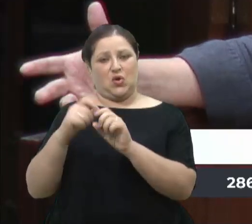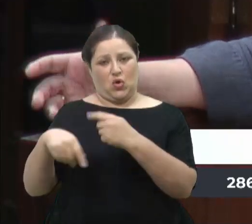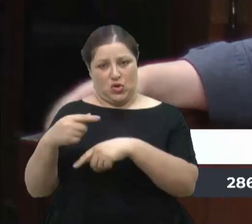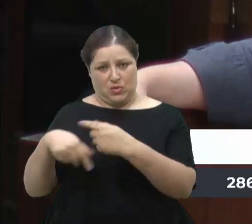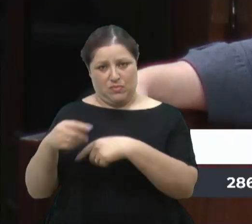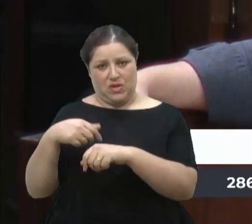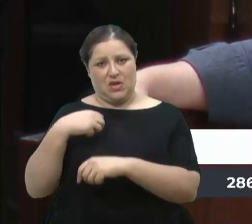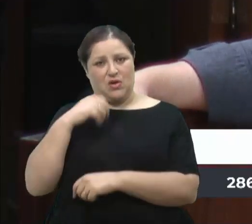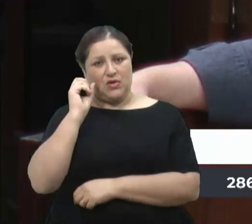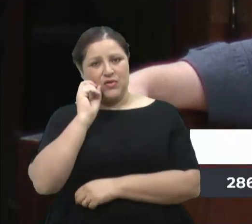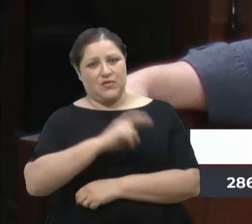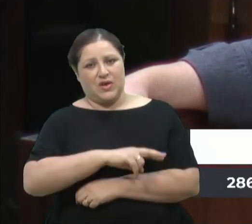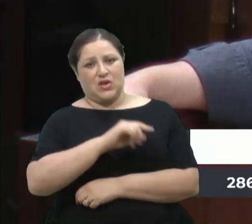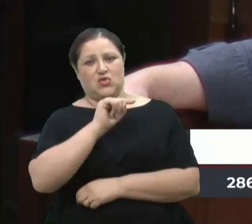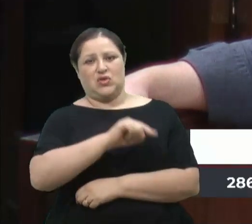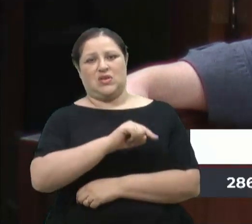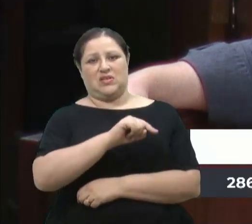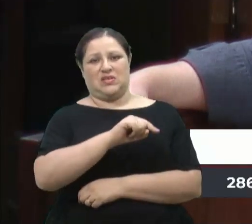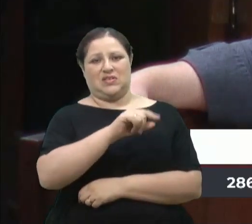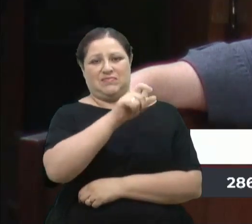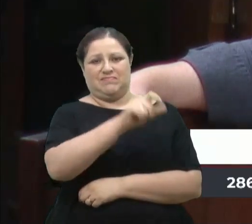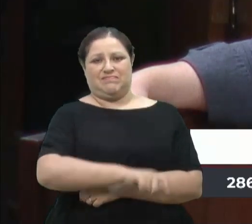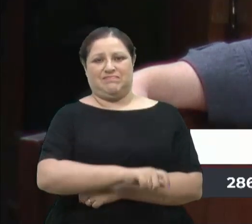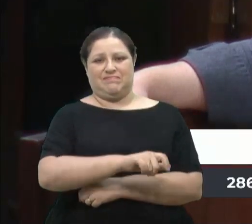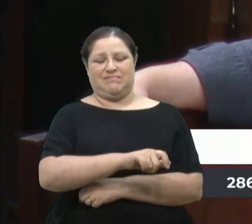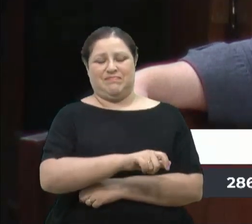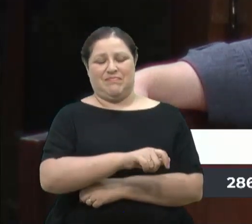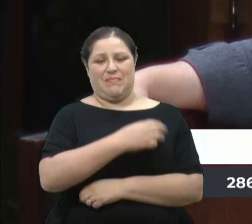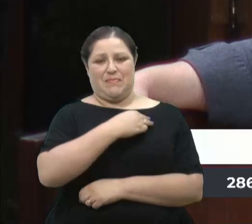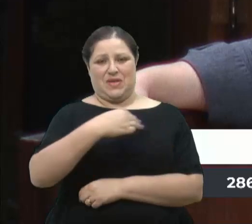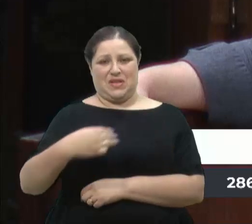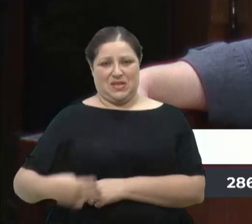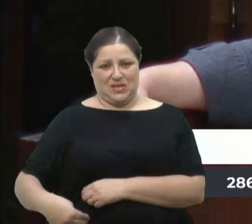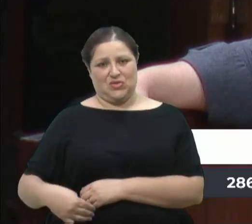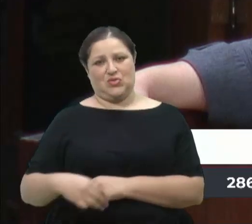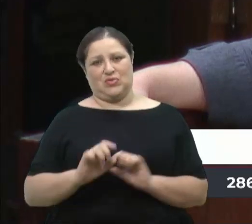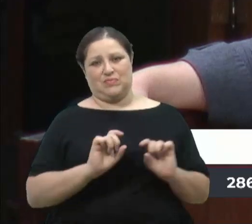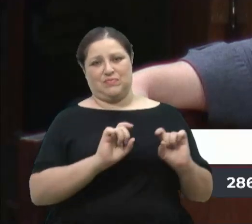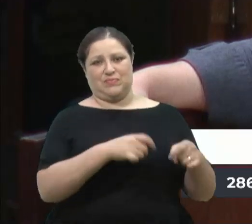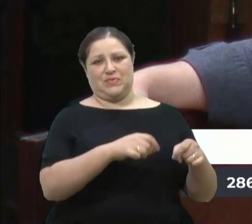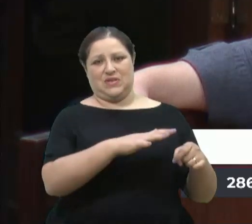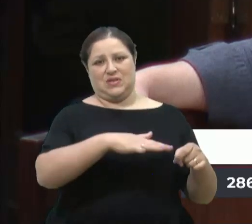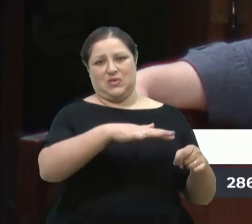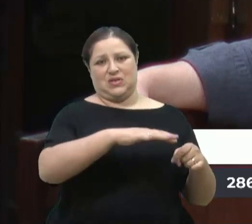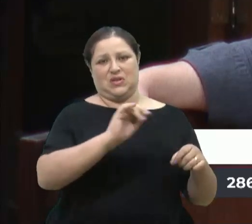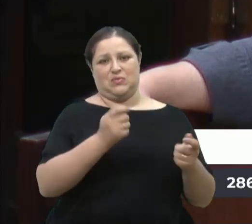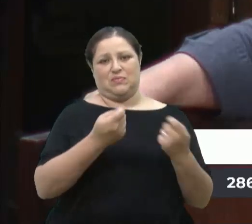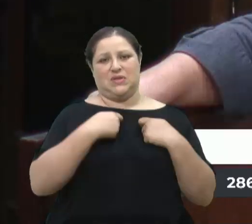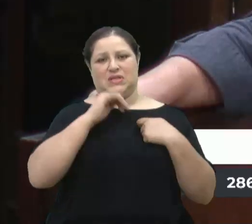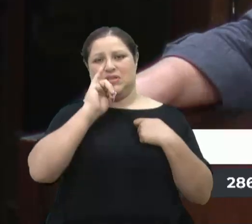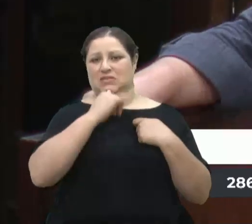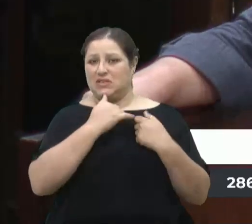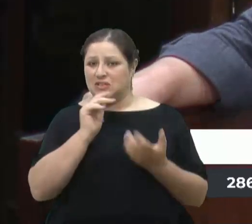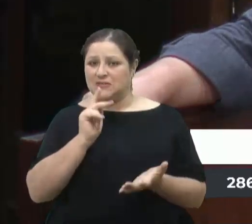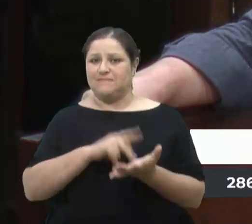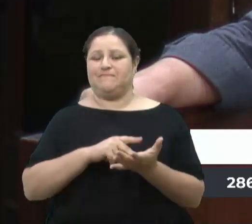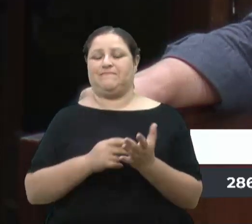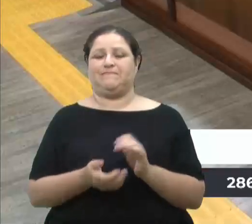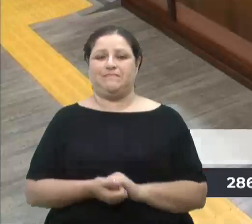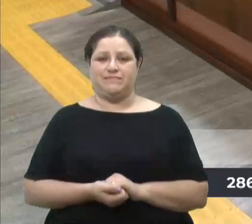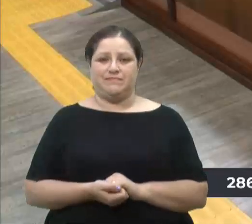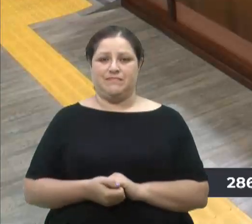esse tipo né de Ministro assumir né Essa situação é muito triste mesmo só a